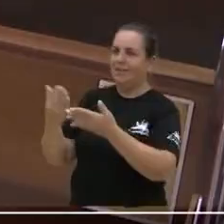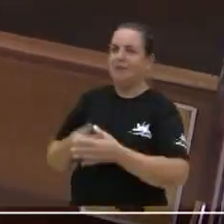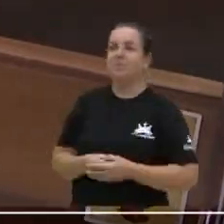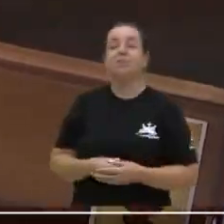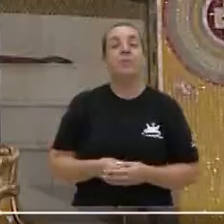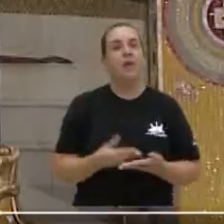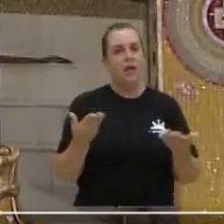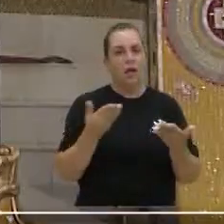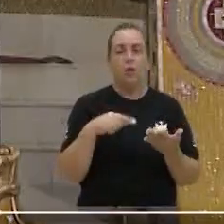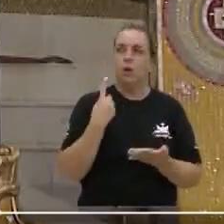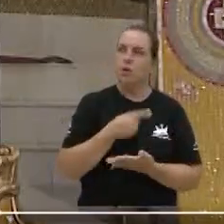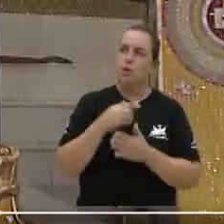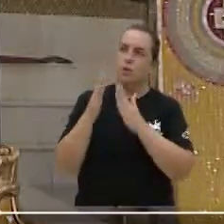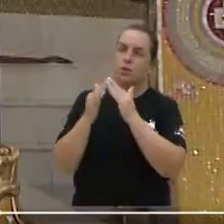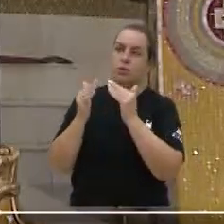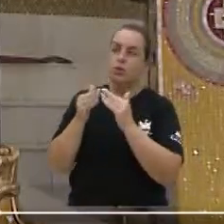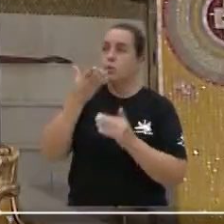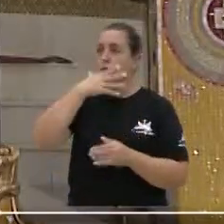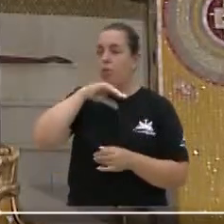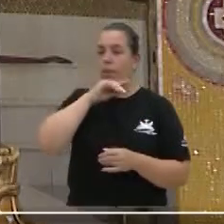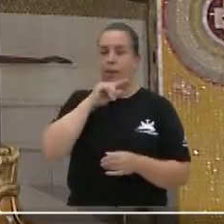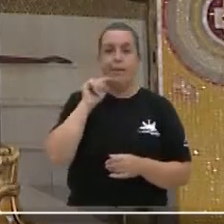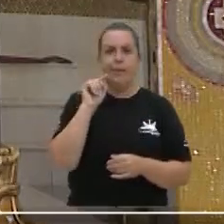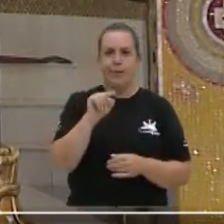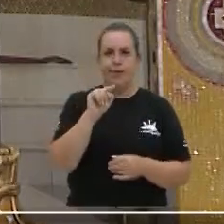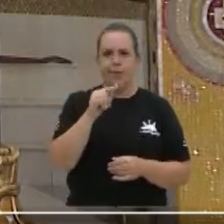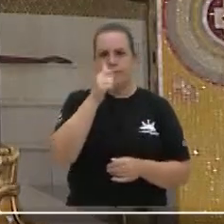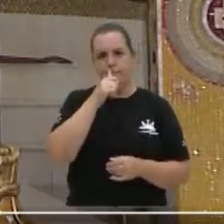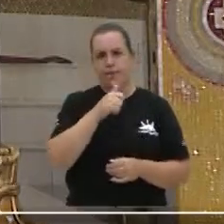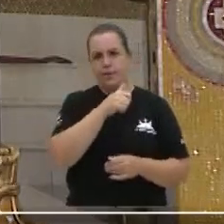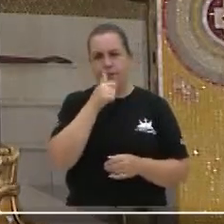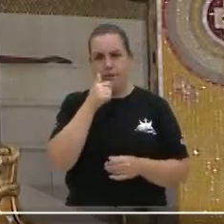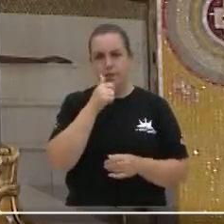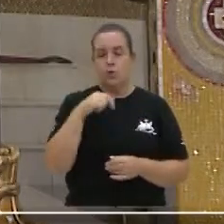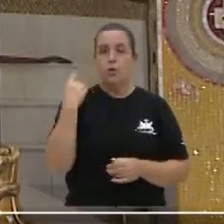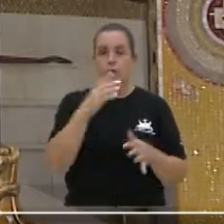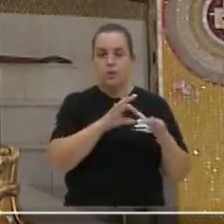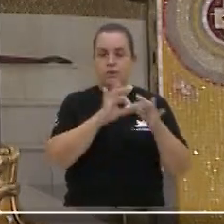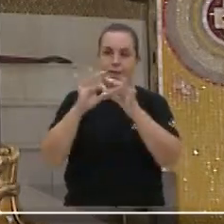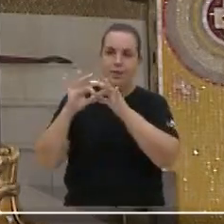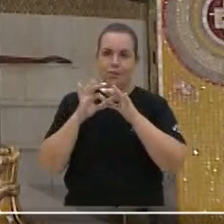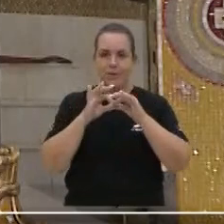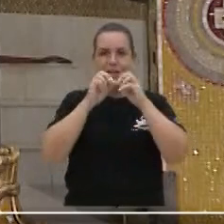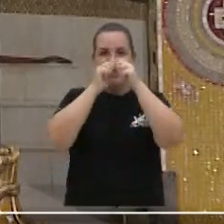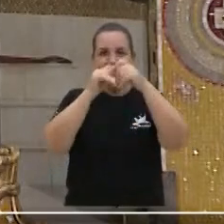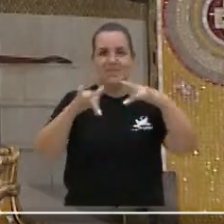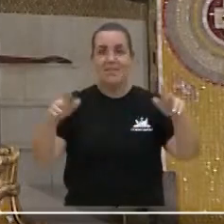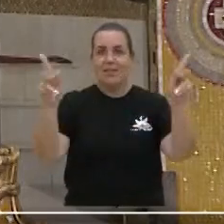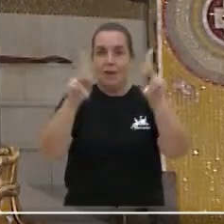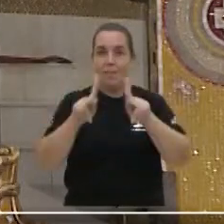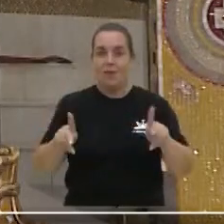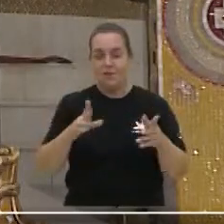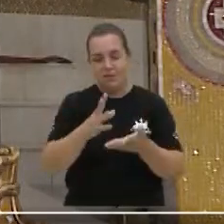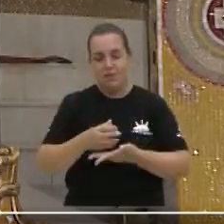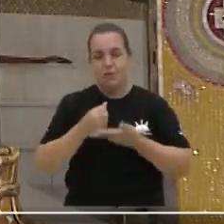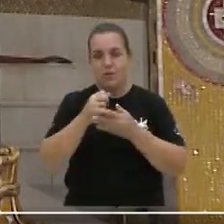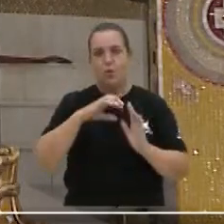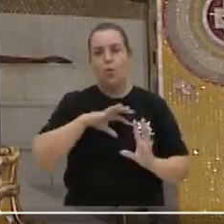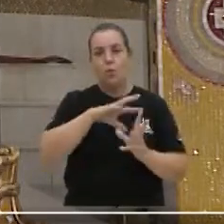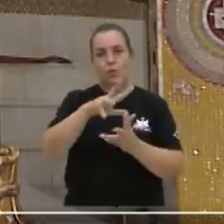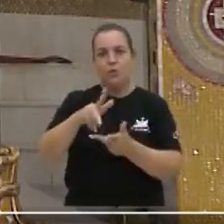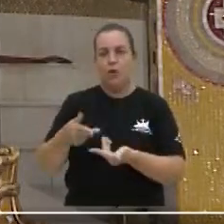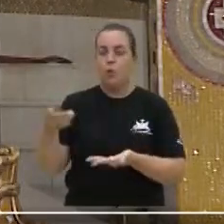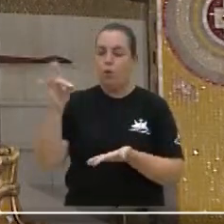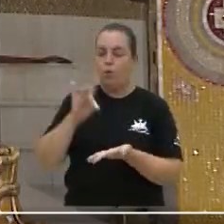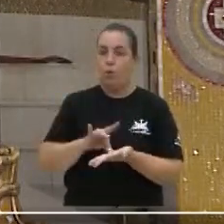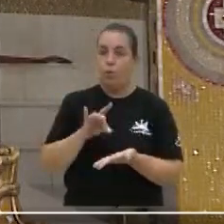E agora nós vos suplicamos, ó Pai, que esse sacrifício da nossa reconciliação estenda a paz e a salvação ao